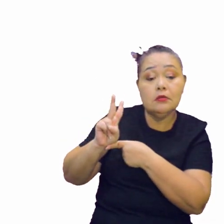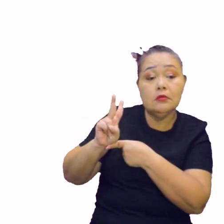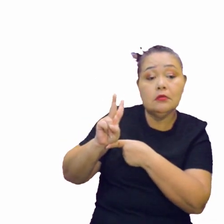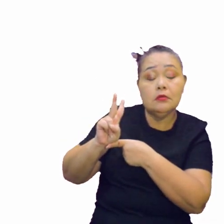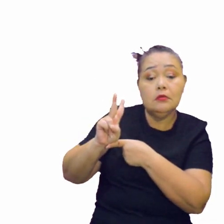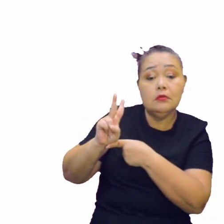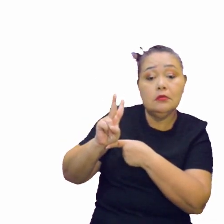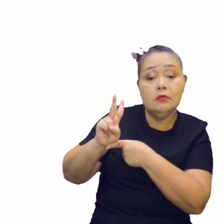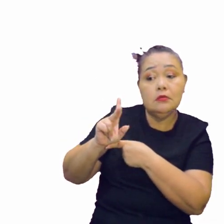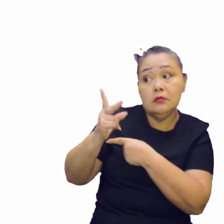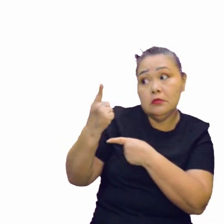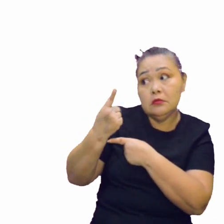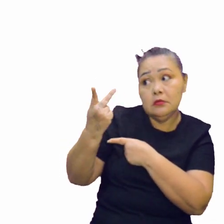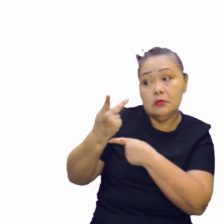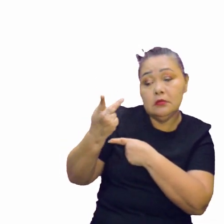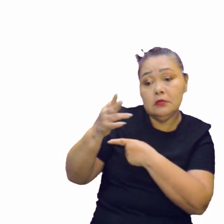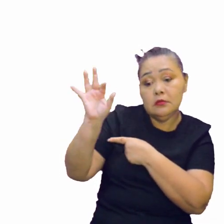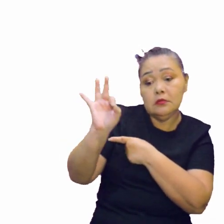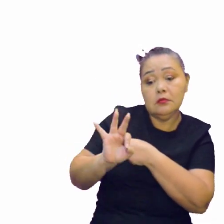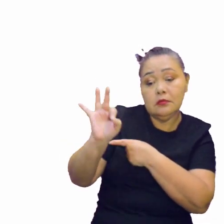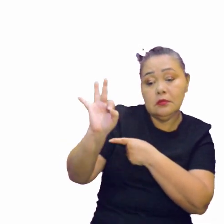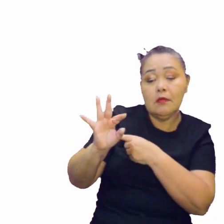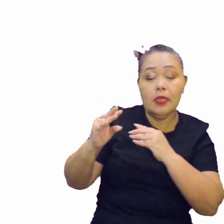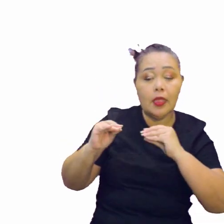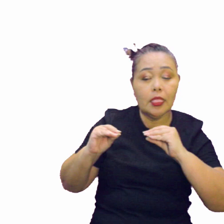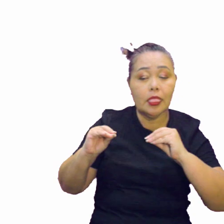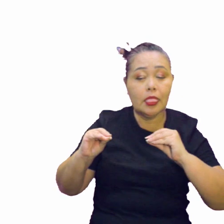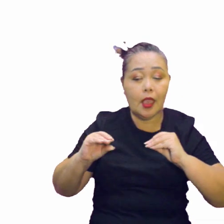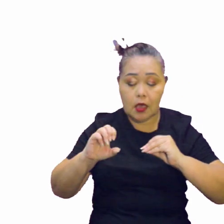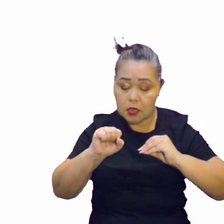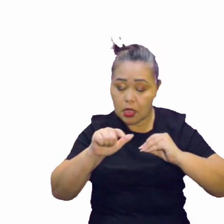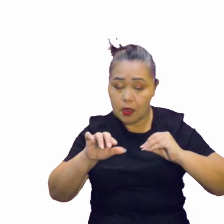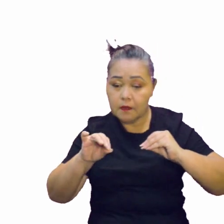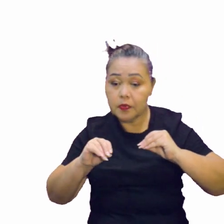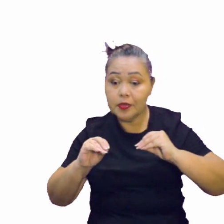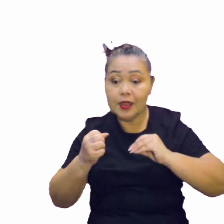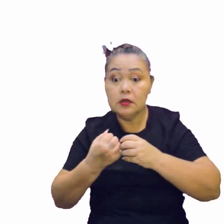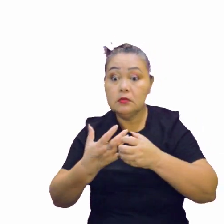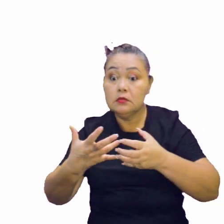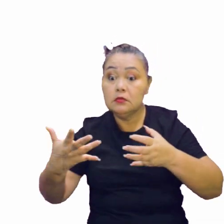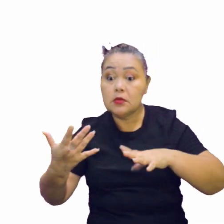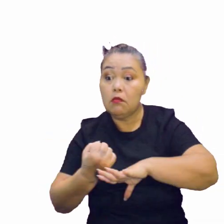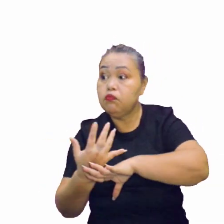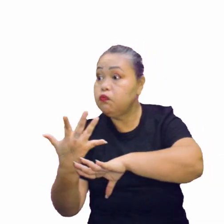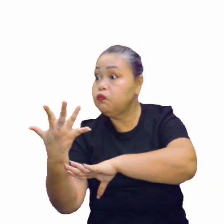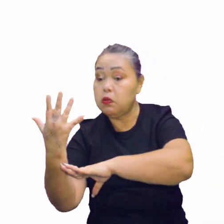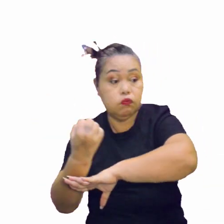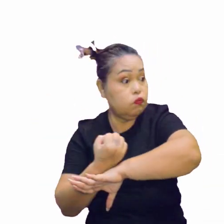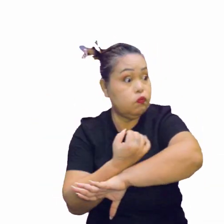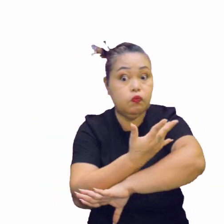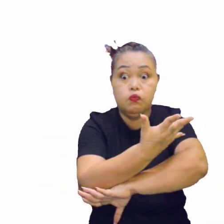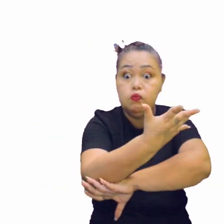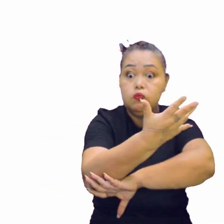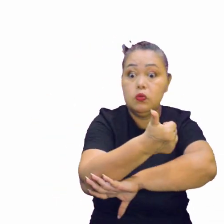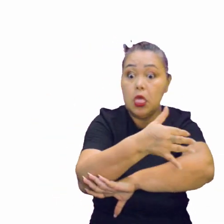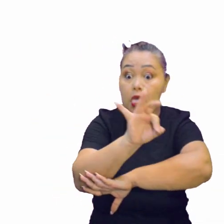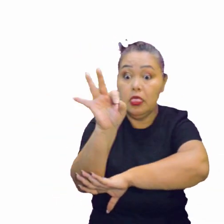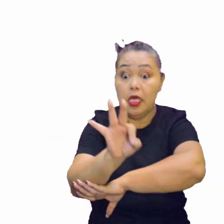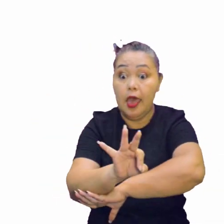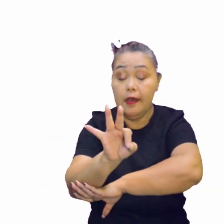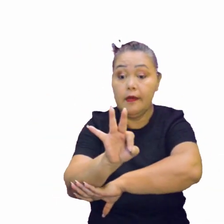esta porcentagem de umidade no solo se a demanda aumentou sem inserir